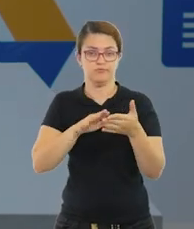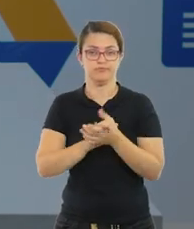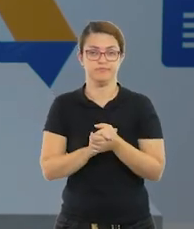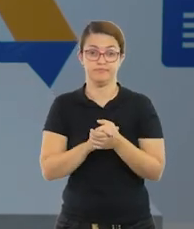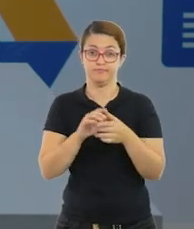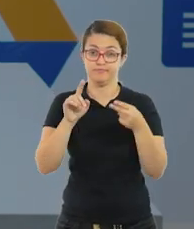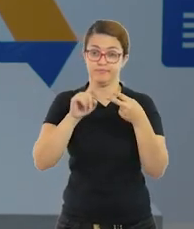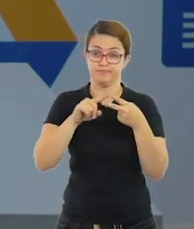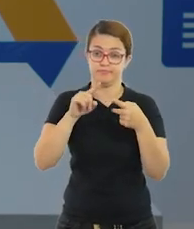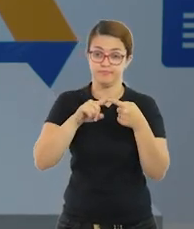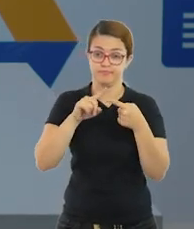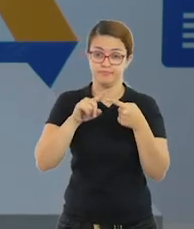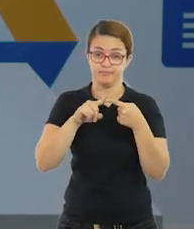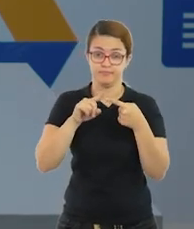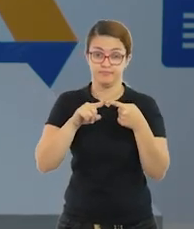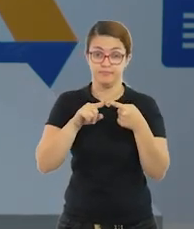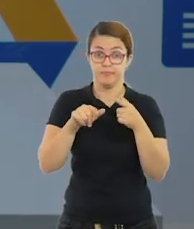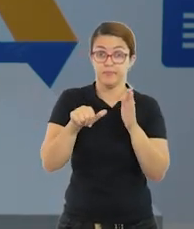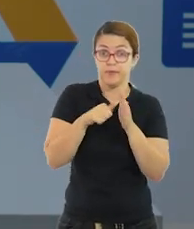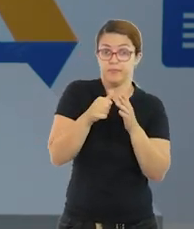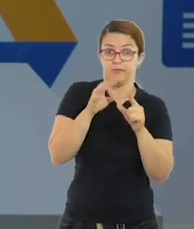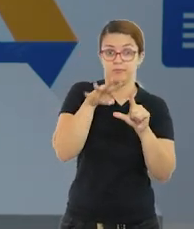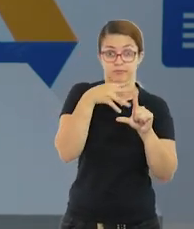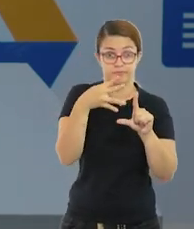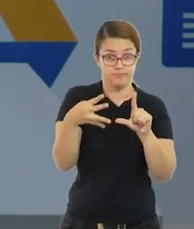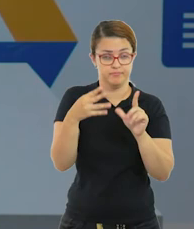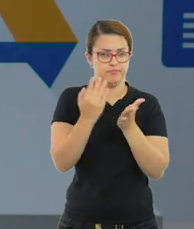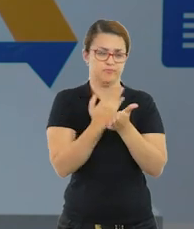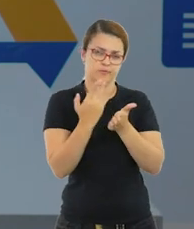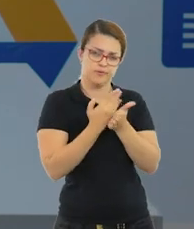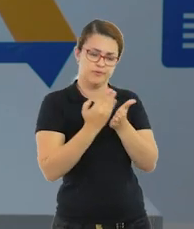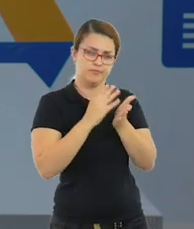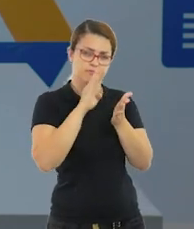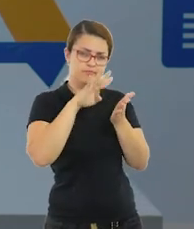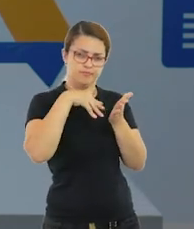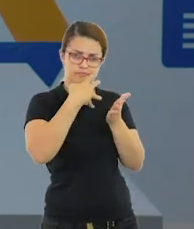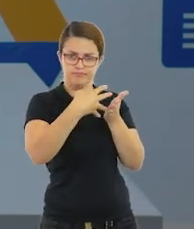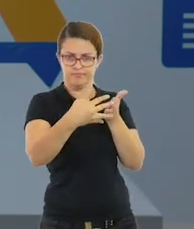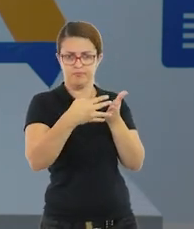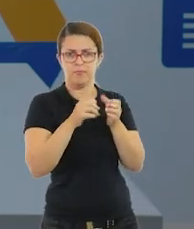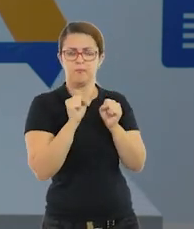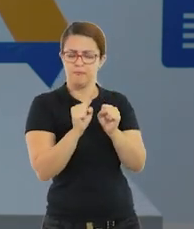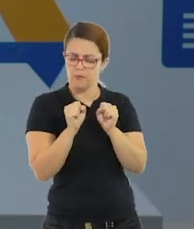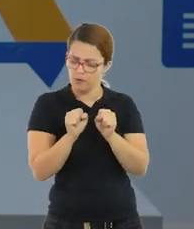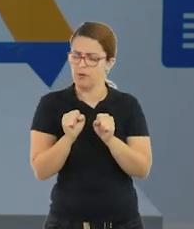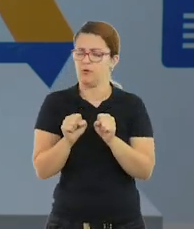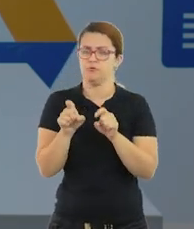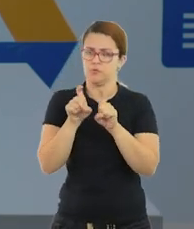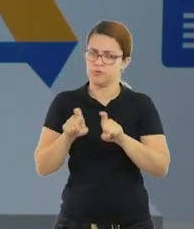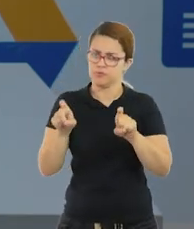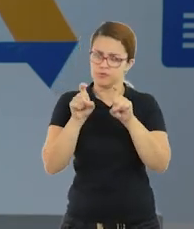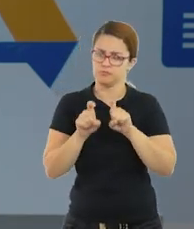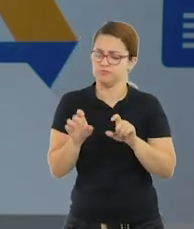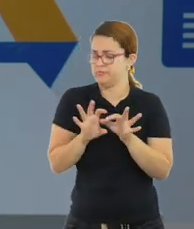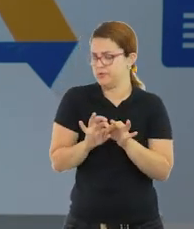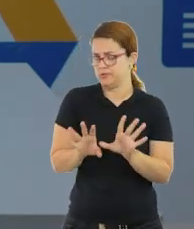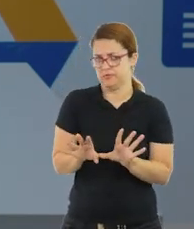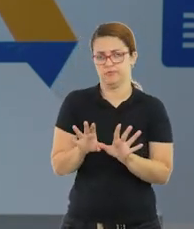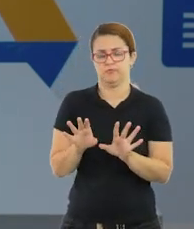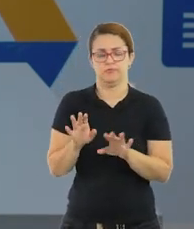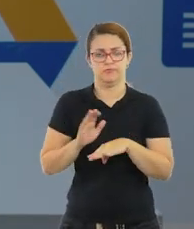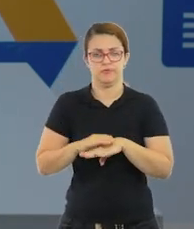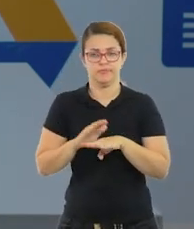delas, vocês vão separar em grupos, vocês vão fazer uma tabela no caderno de vocês mesmos. Claro, quem quiser fazer no computador, fiquem à